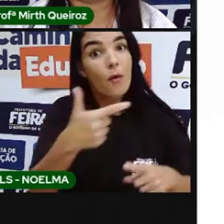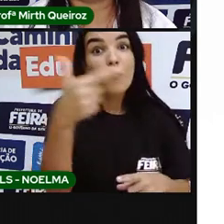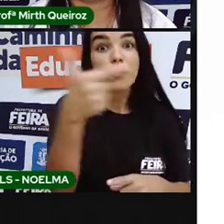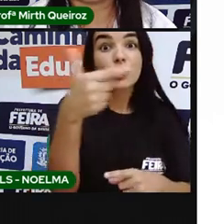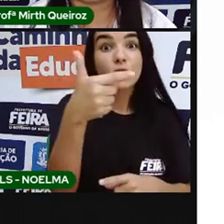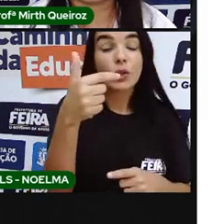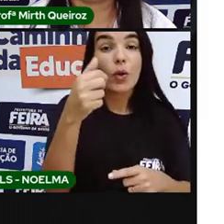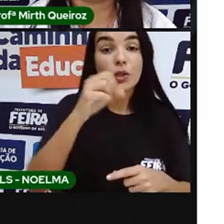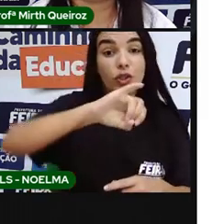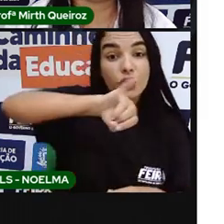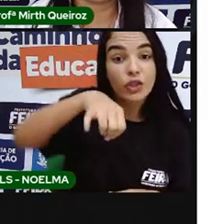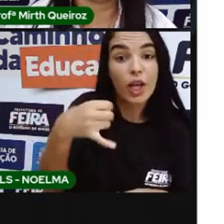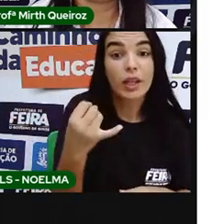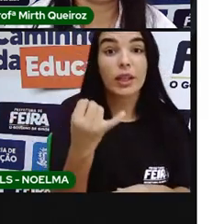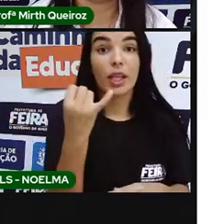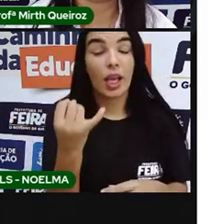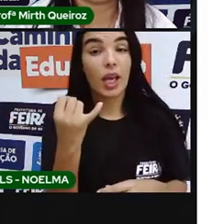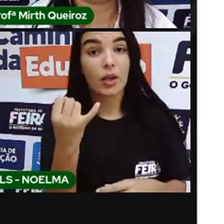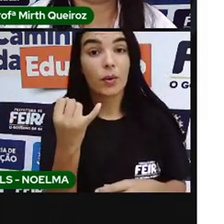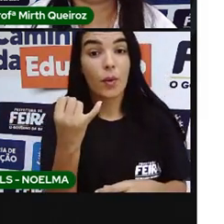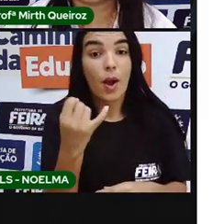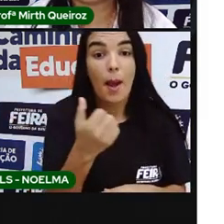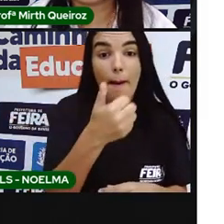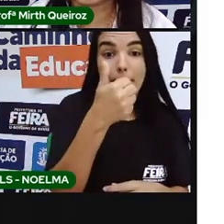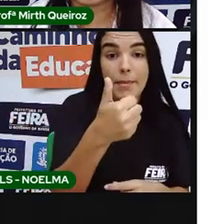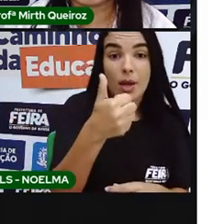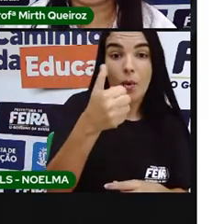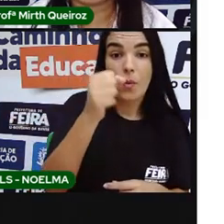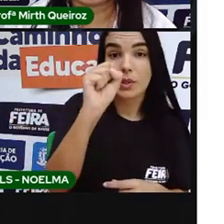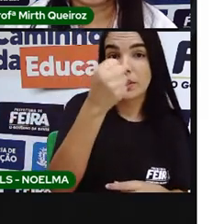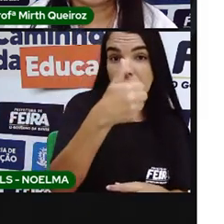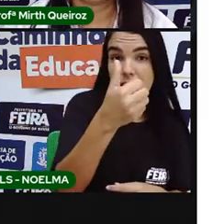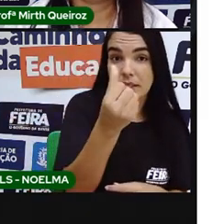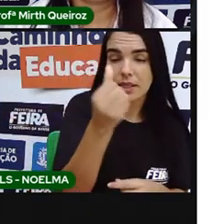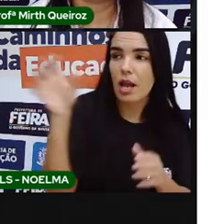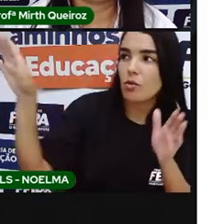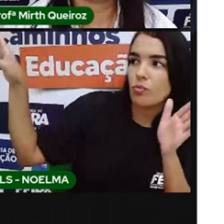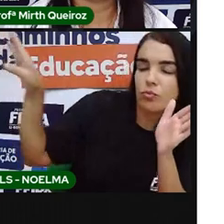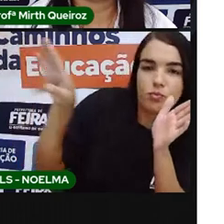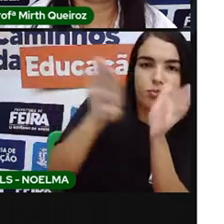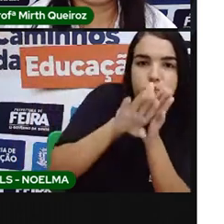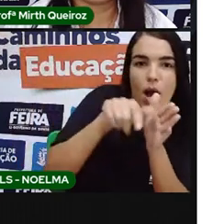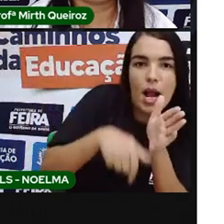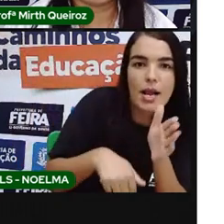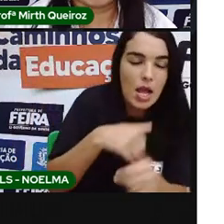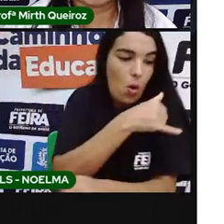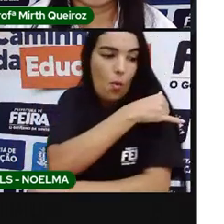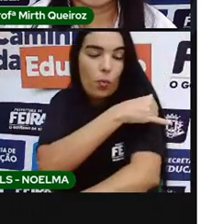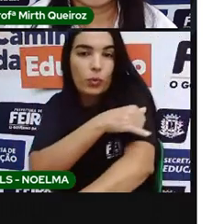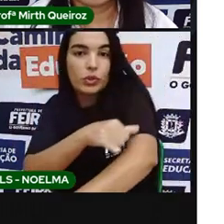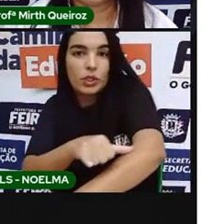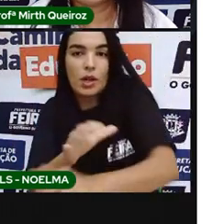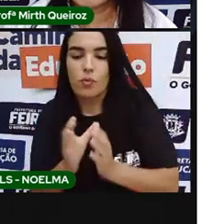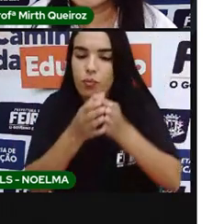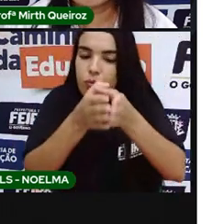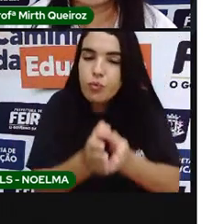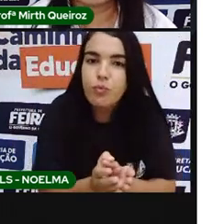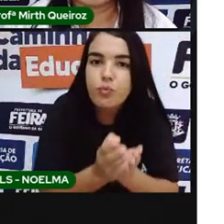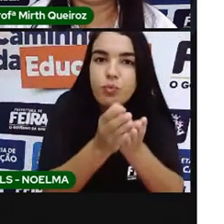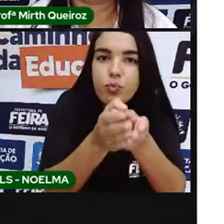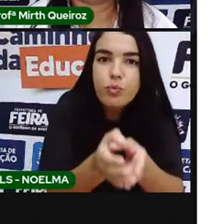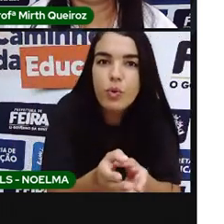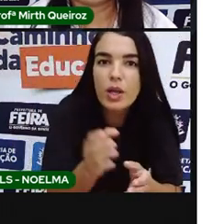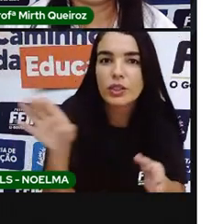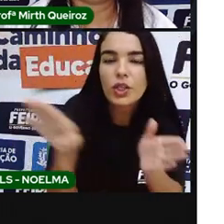de 1836 de três mais povo navio no Rio de Janeiro onde chegou em 26 de Março